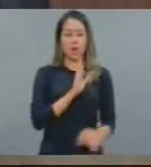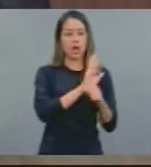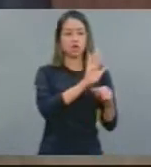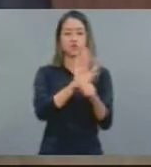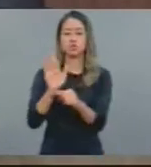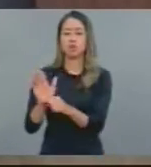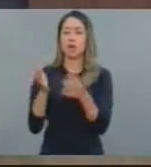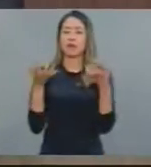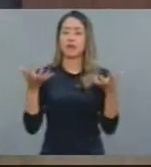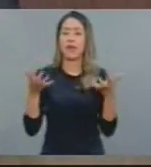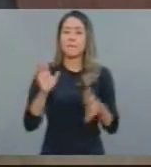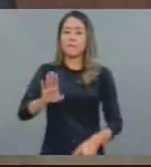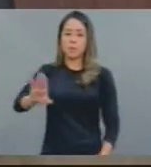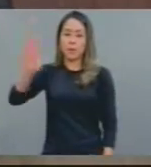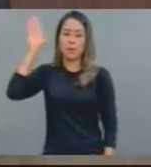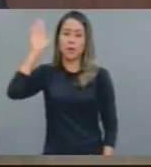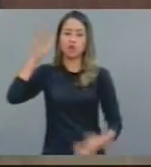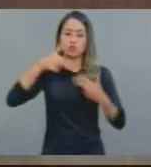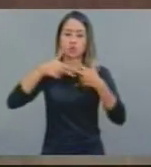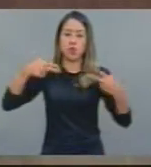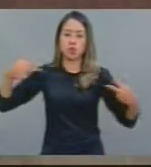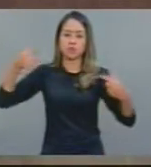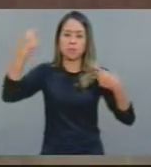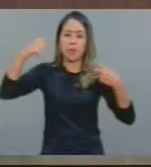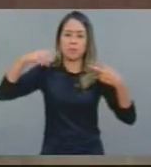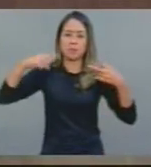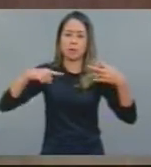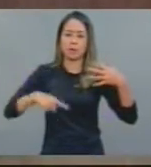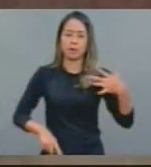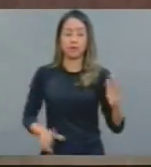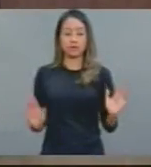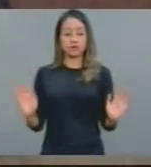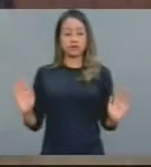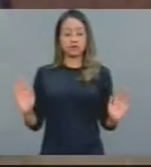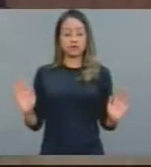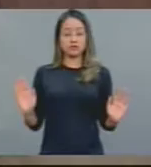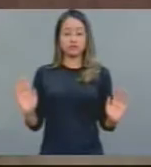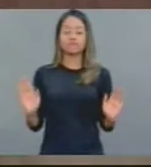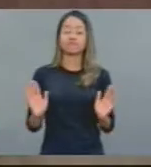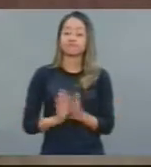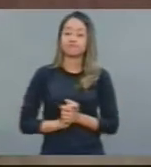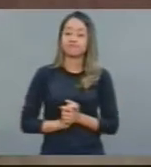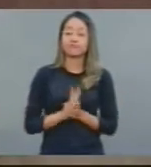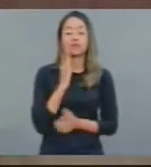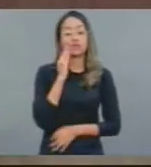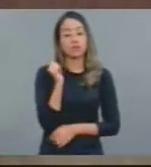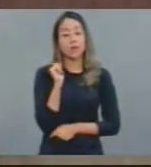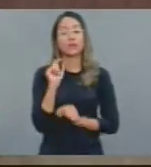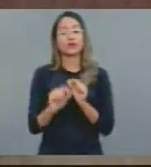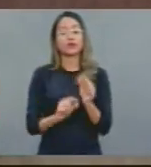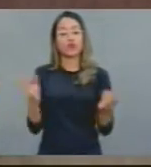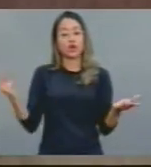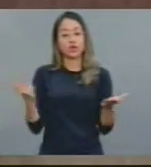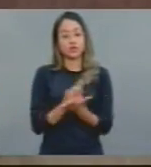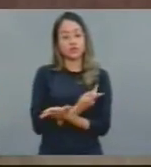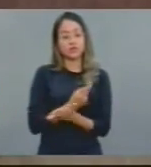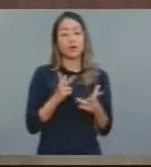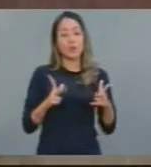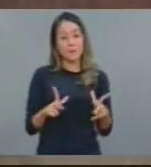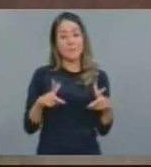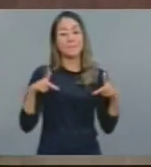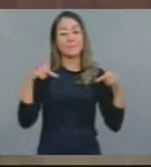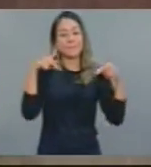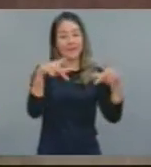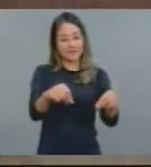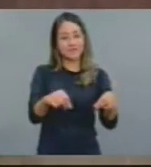Ainda em 2014, no apagar das luzes, sabe qual foi o presente de fim de ano